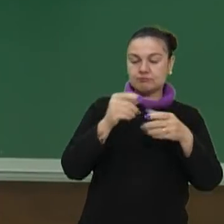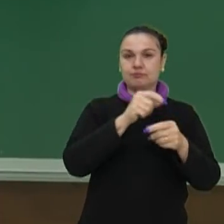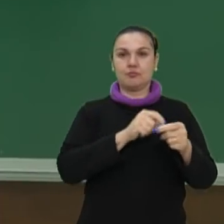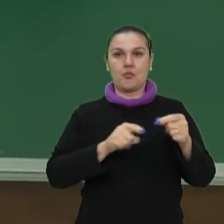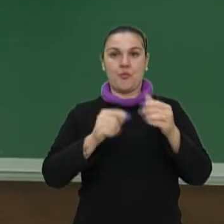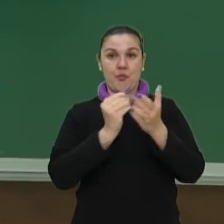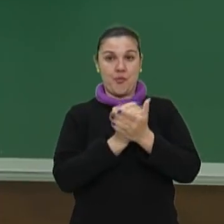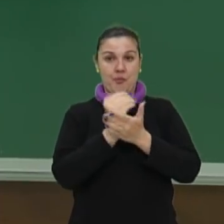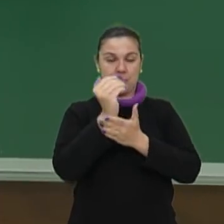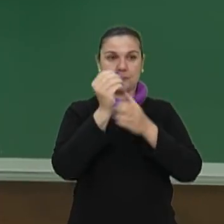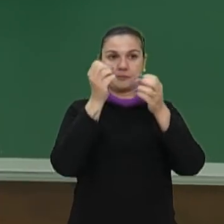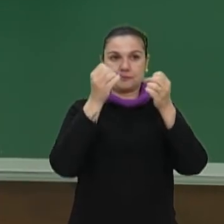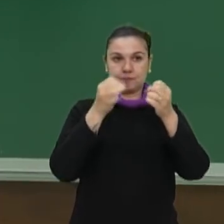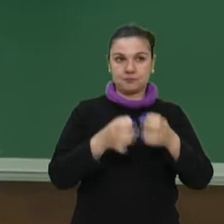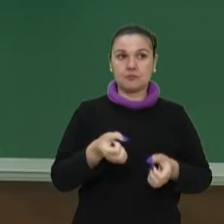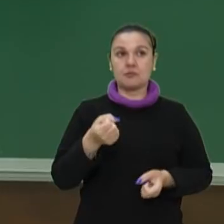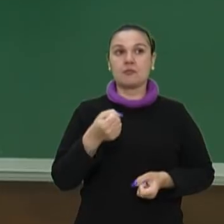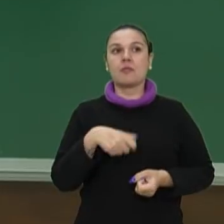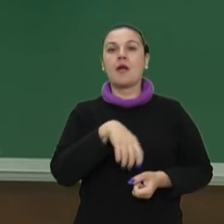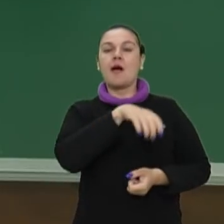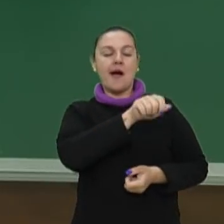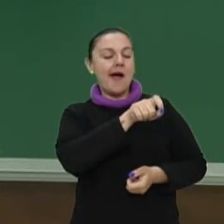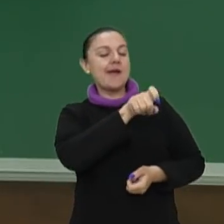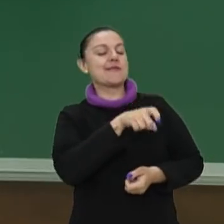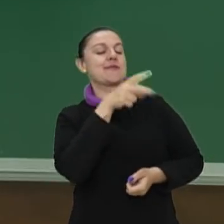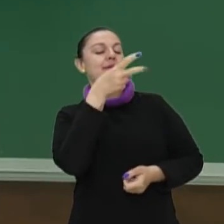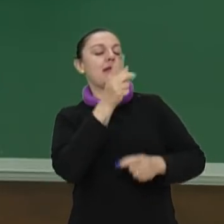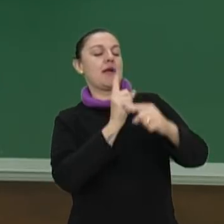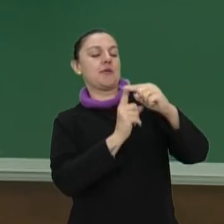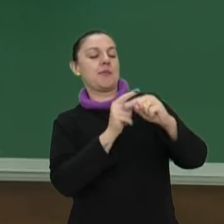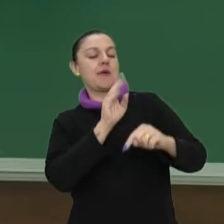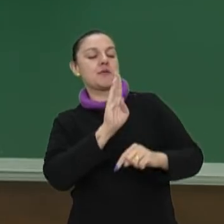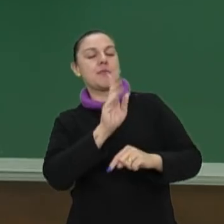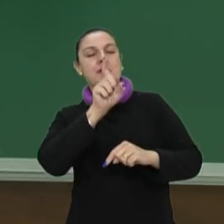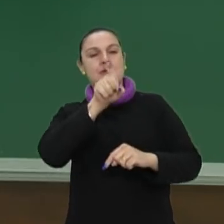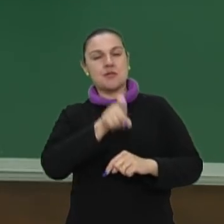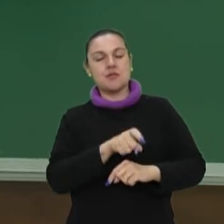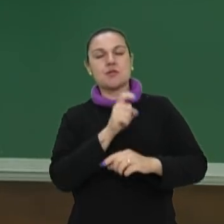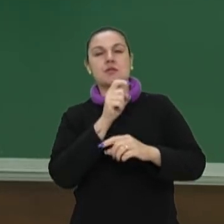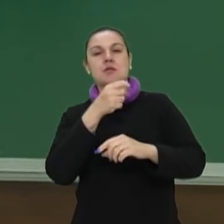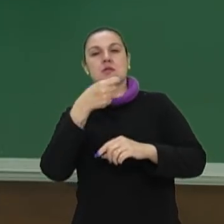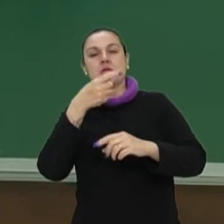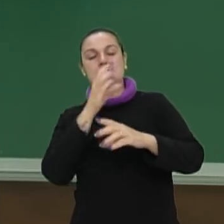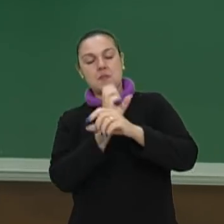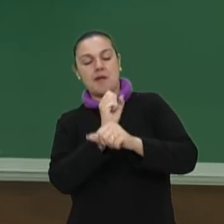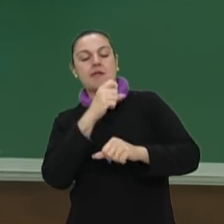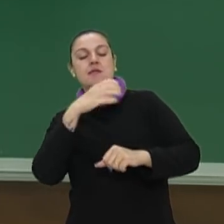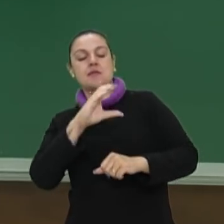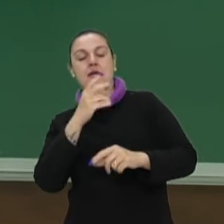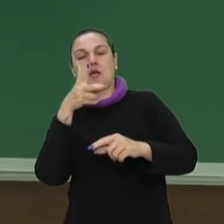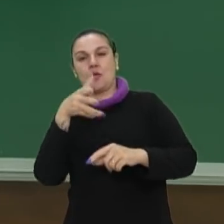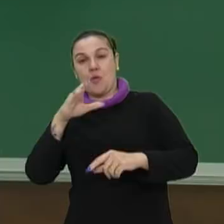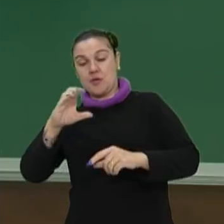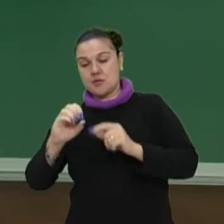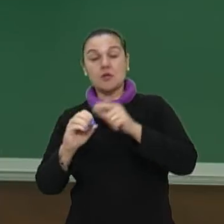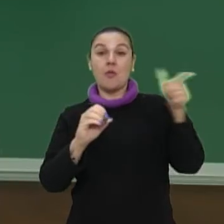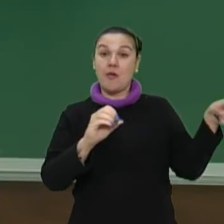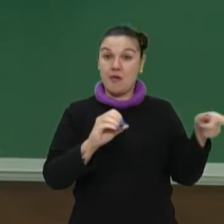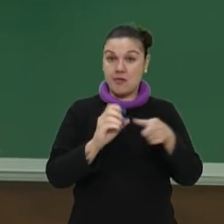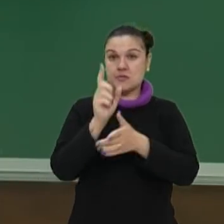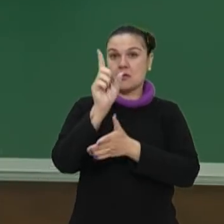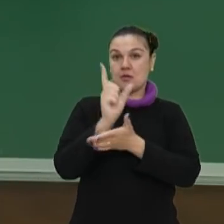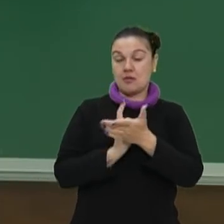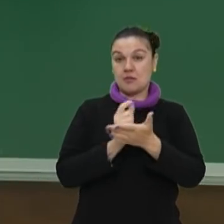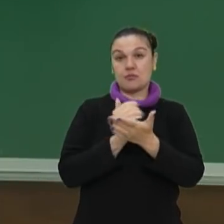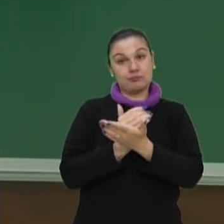deles lá no comecinho da aula. Né? É o ax² mais bx mais c igual a 0. Então, esse b e esse a são aqueles coeficientes iniciais,